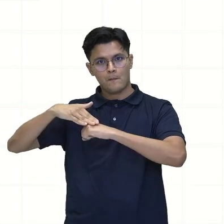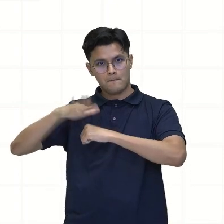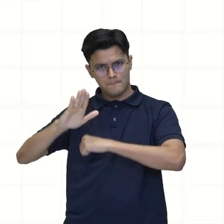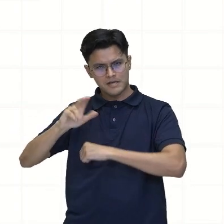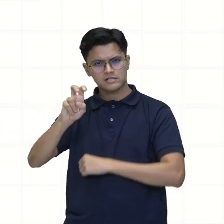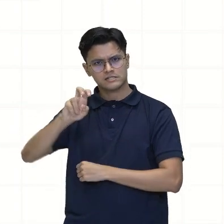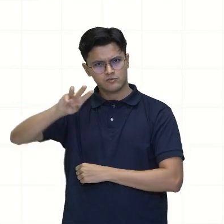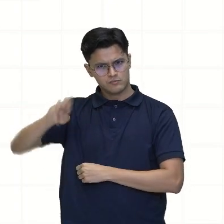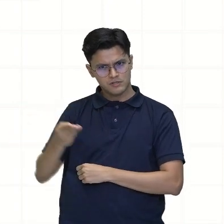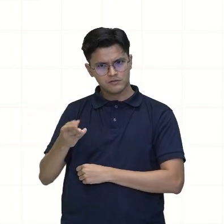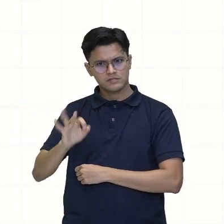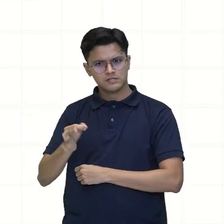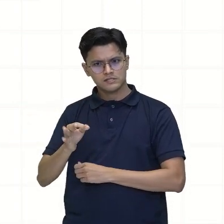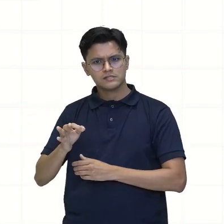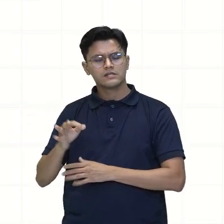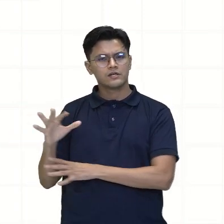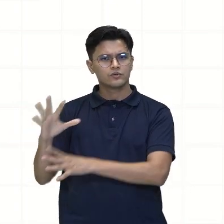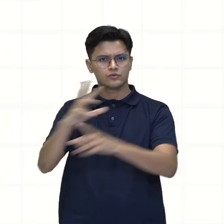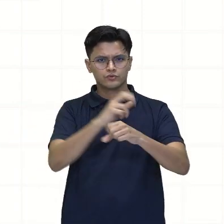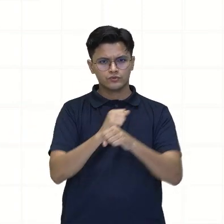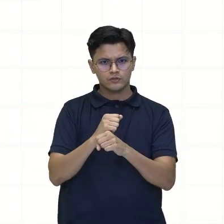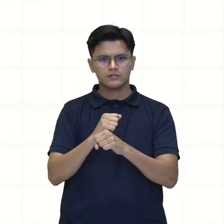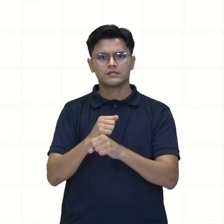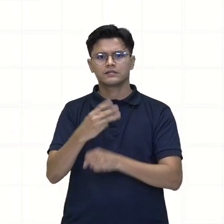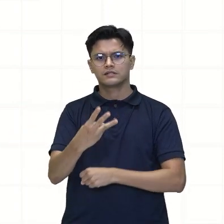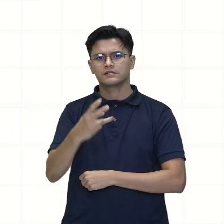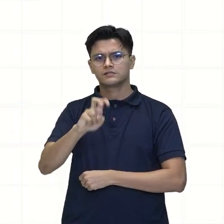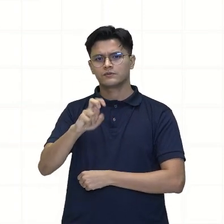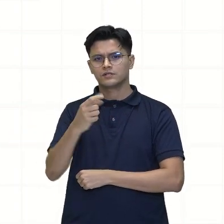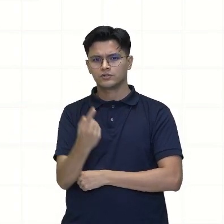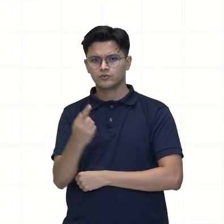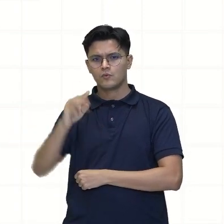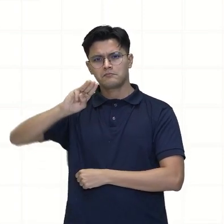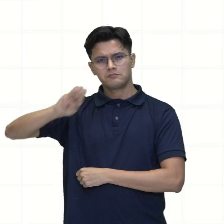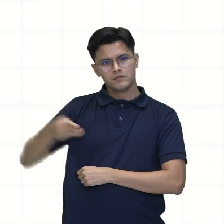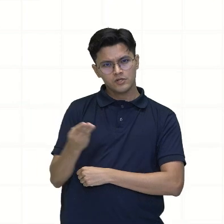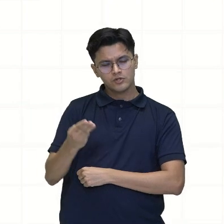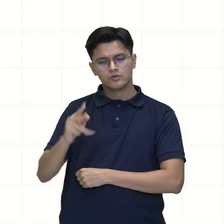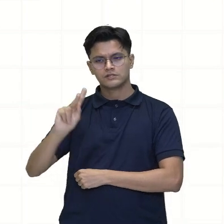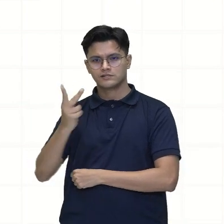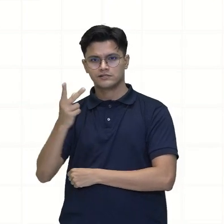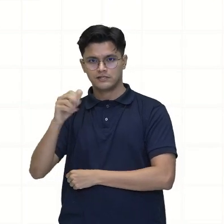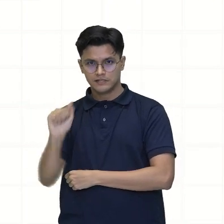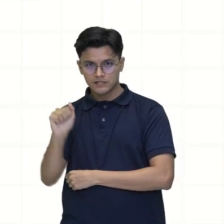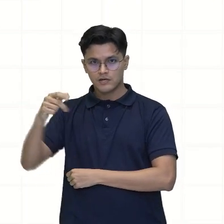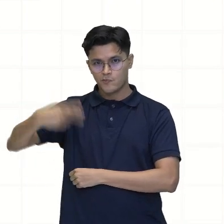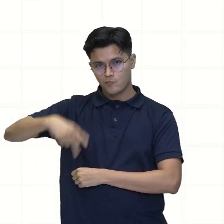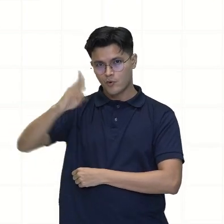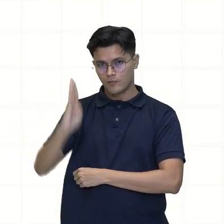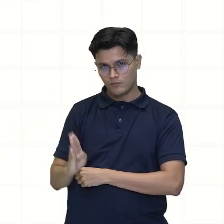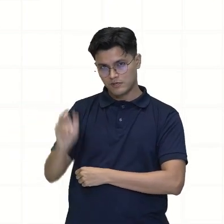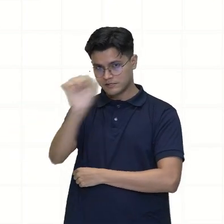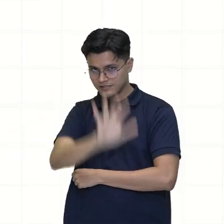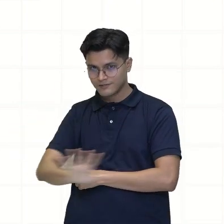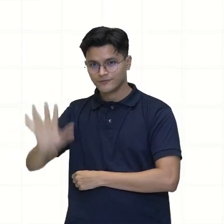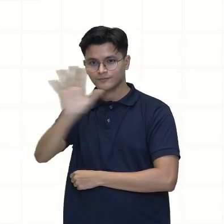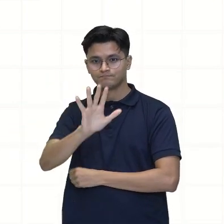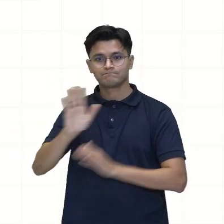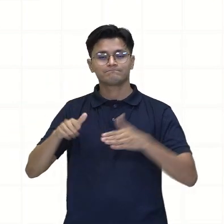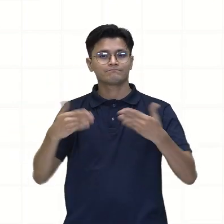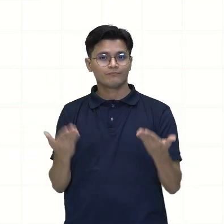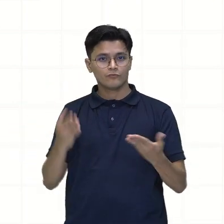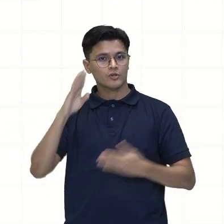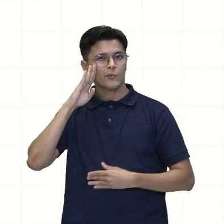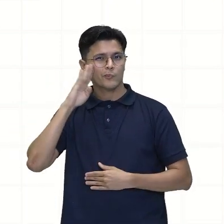351 milhões de hectares no território brasileiro. Então, essas são as